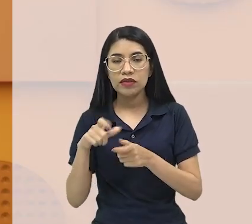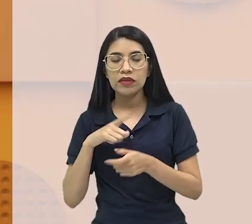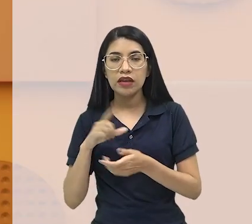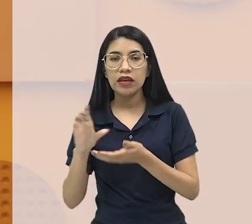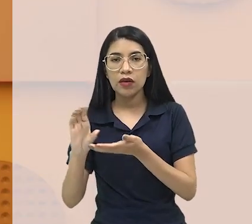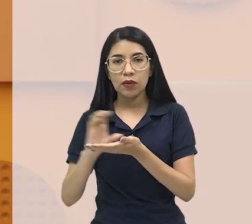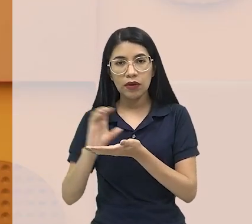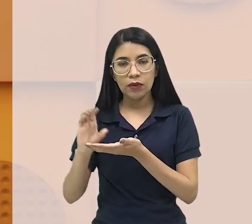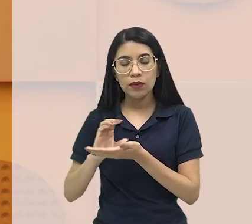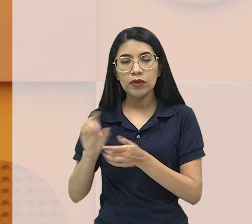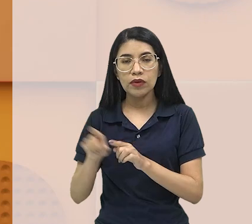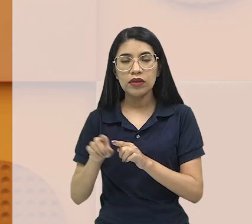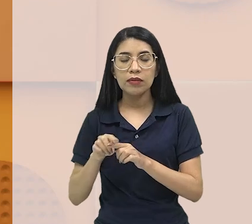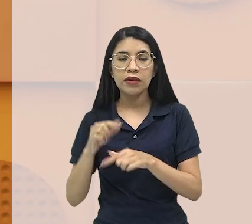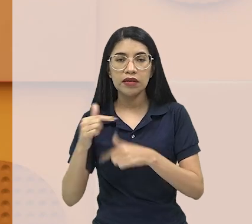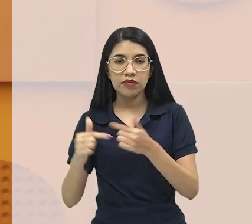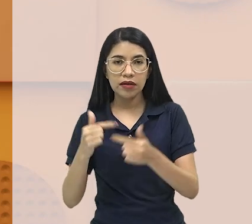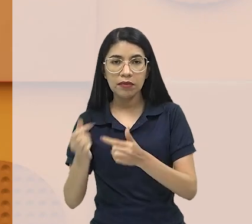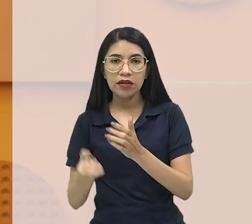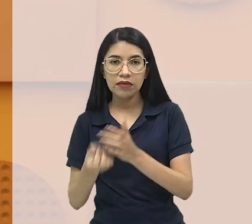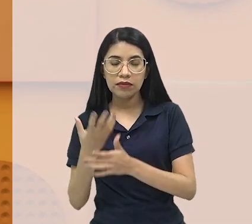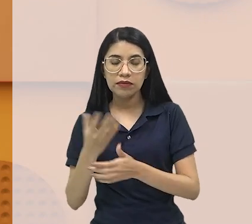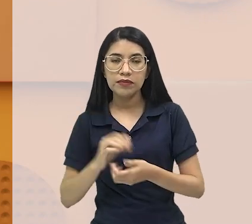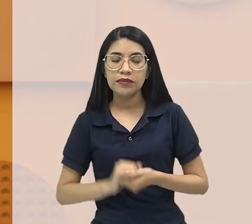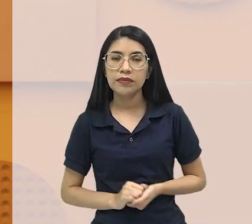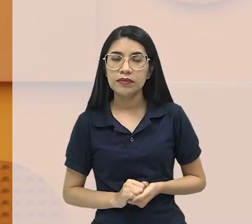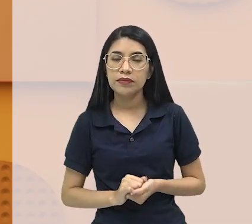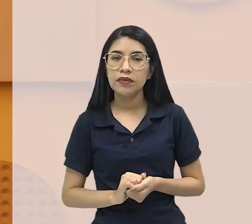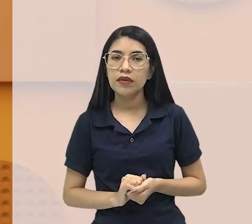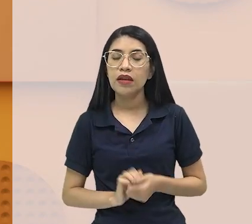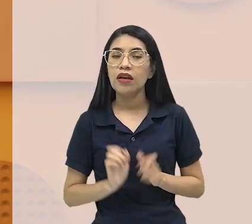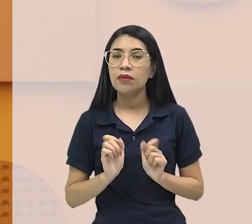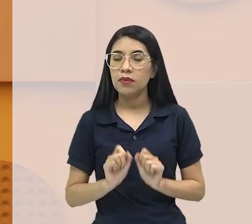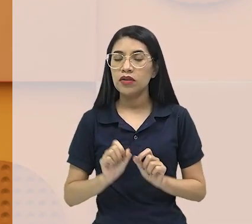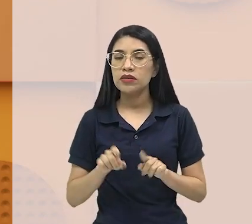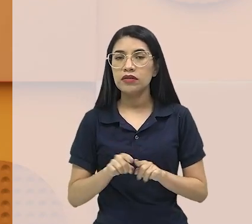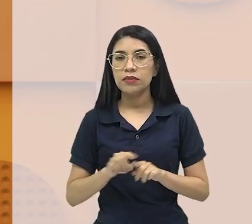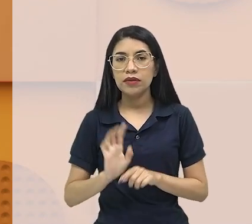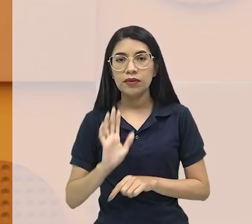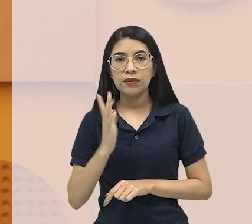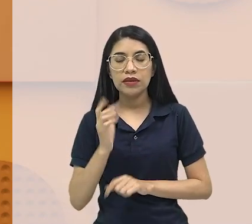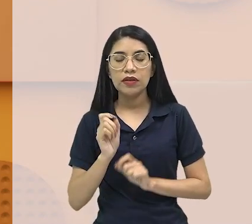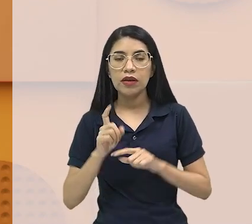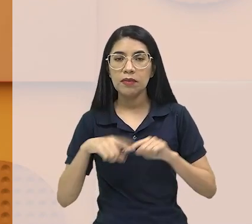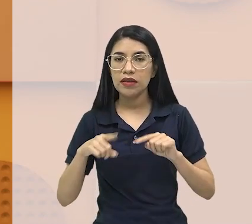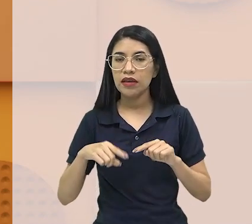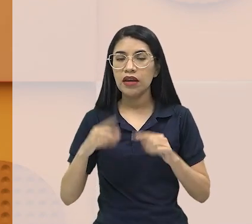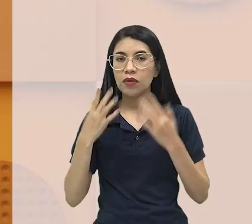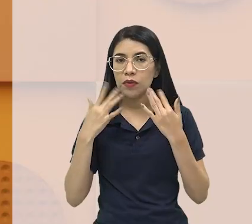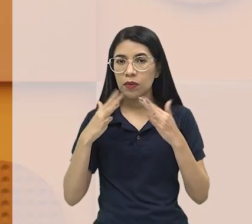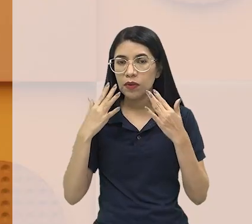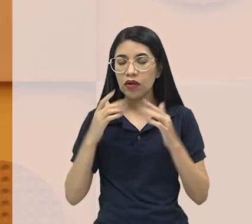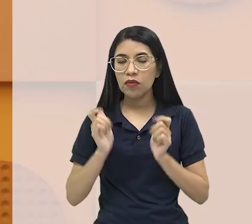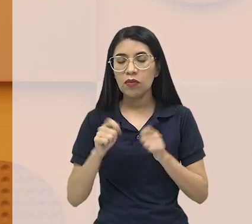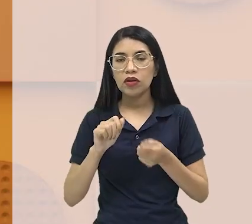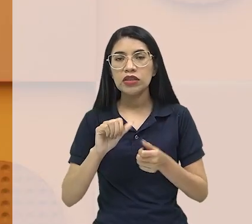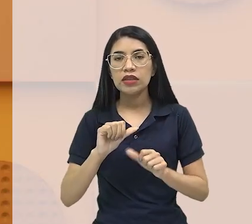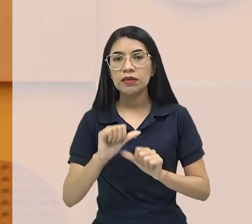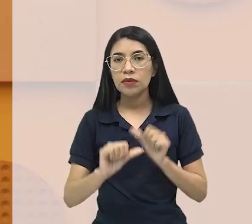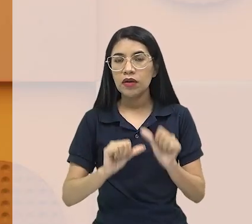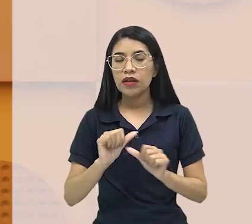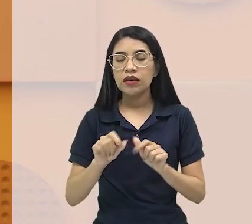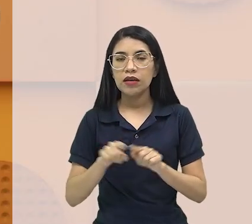comunidade e empregando pessoas. Ou, se, por exemplo, existe algum outro tipo de produto natural que pode ser transformado nas